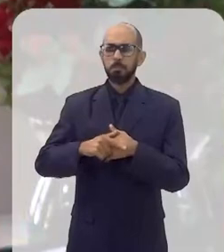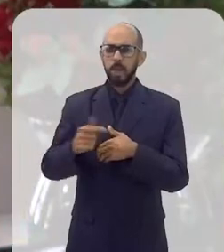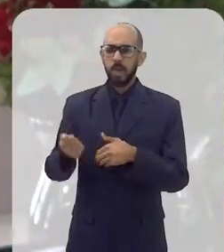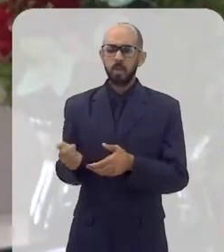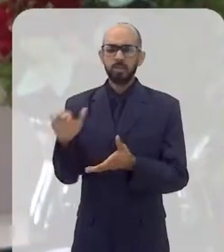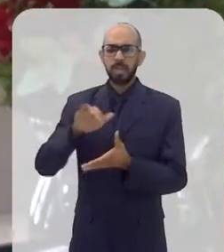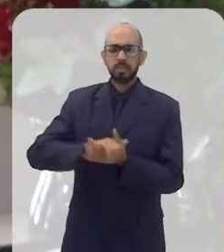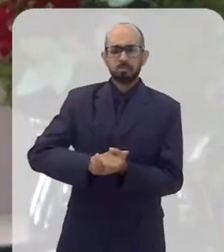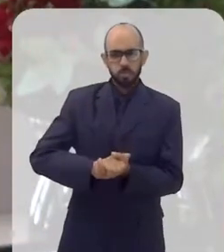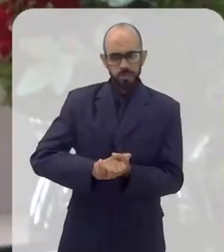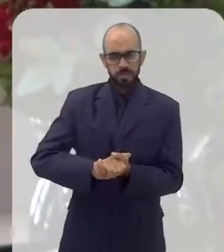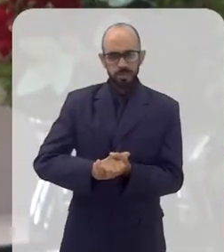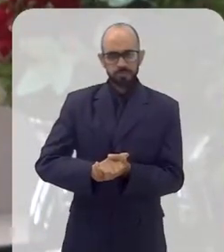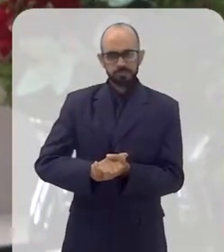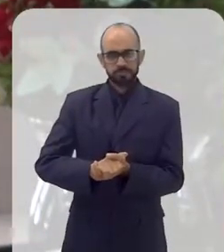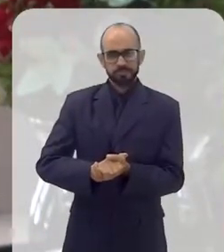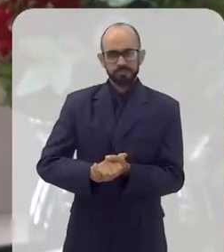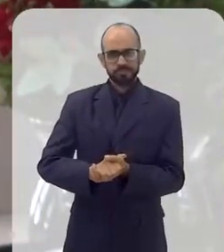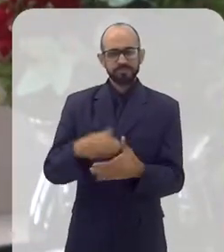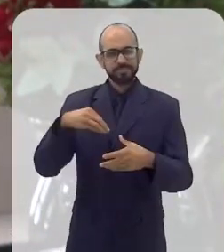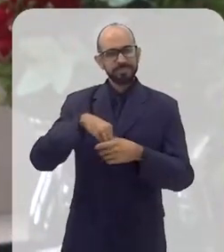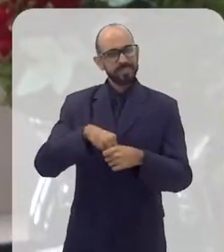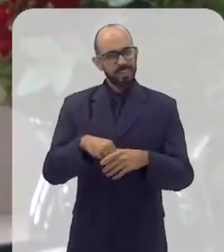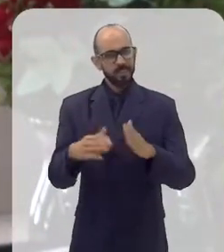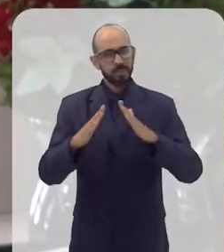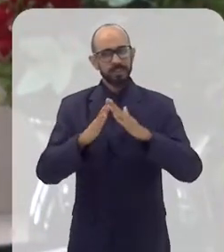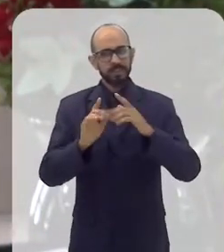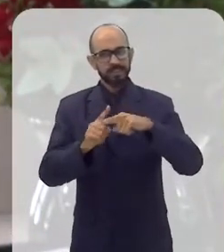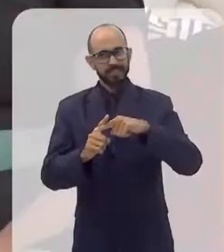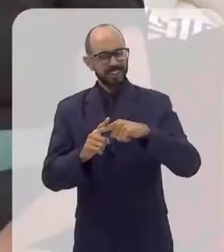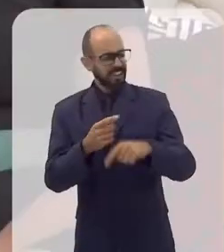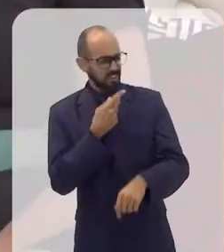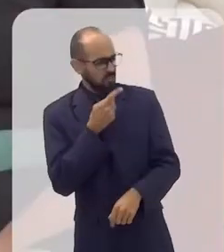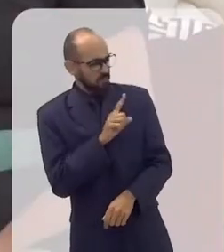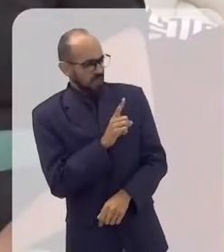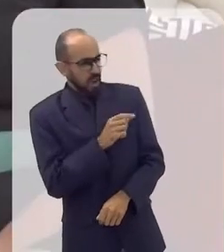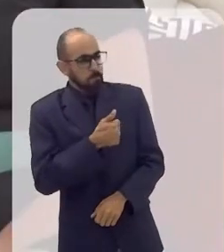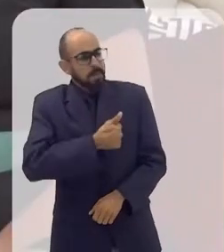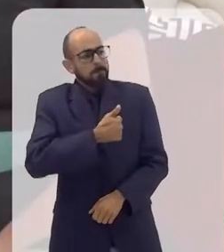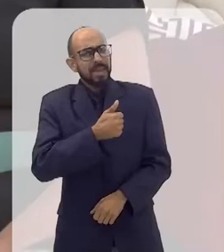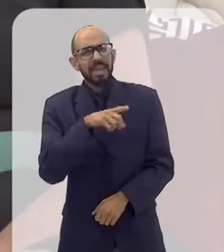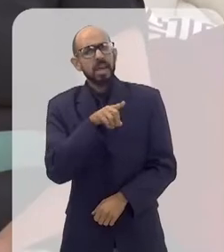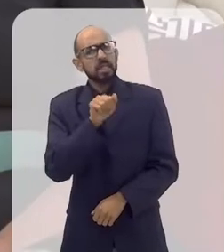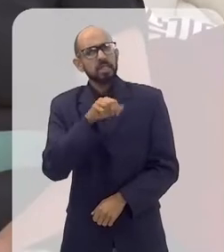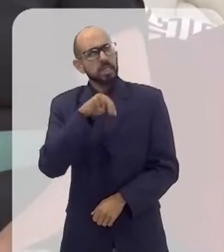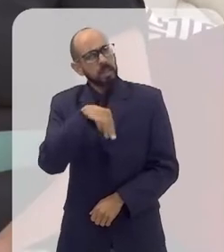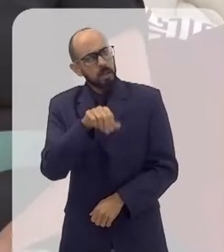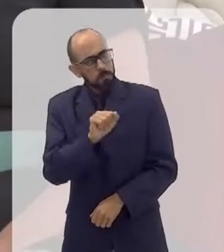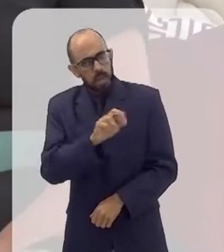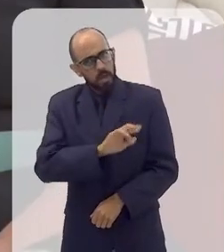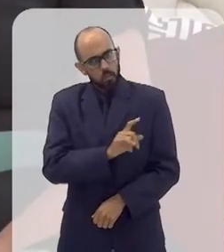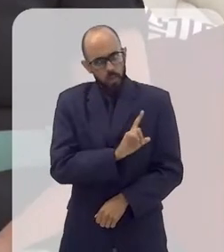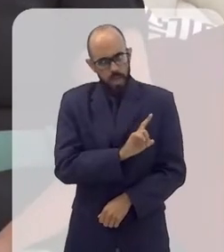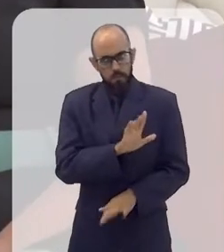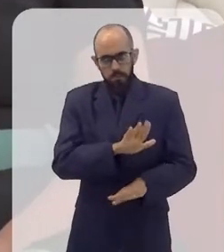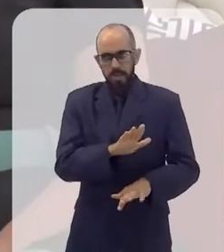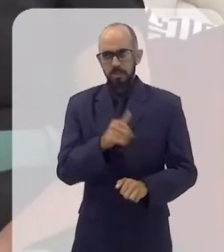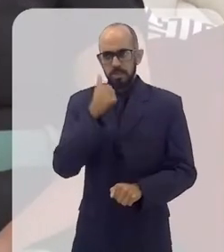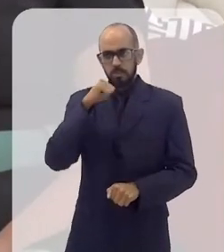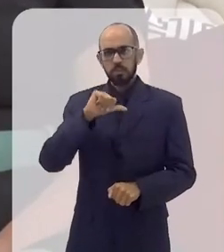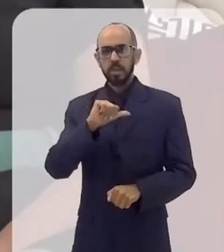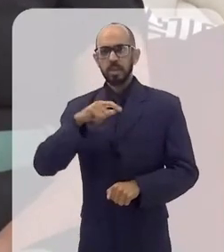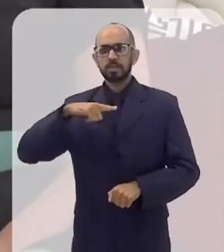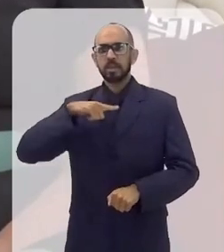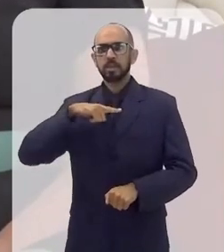da primeira-dama dentro da igreja? Nós não chamamos de primeira-dama, mas as mulheres na igreja,